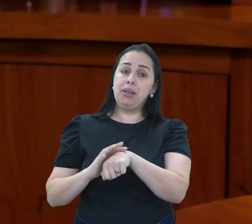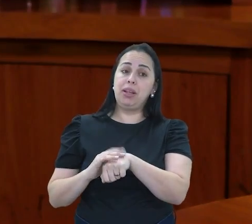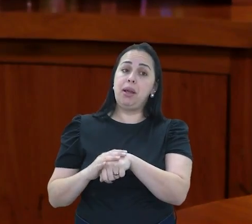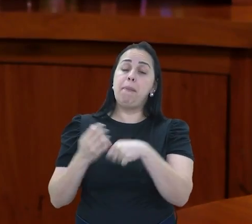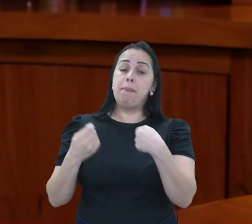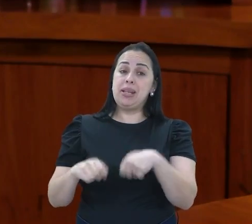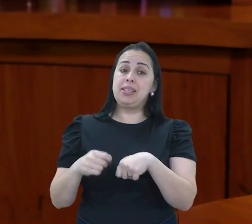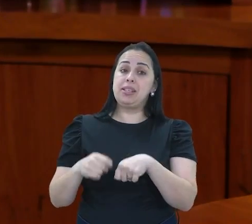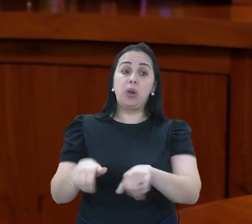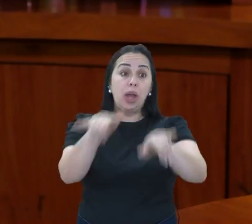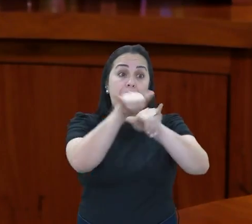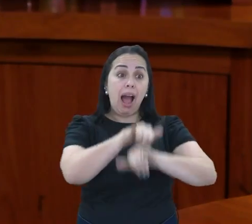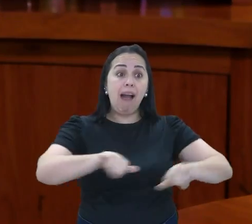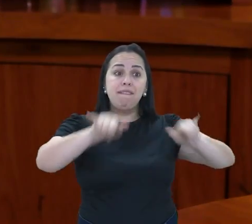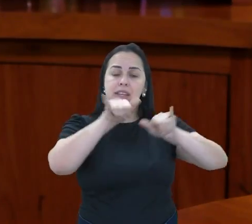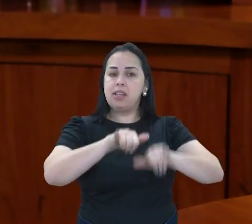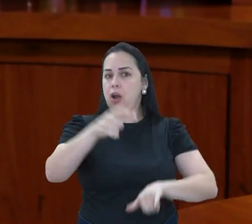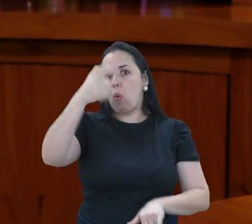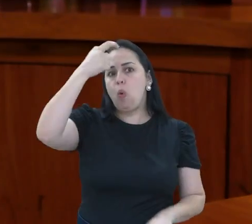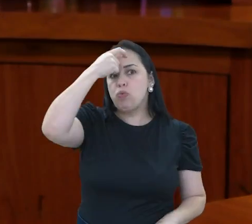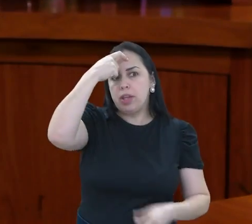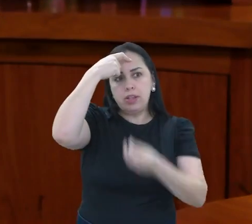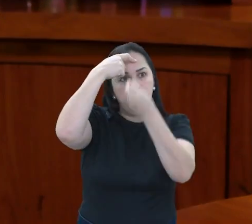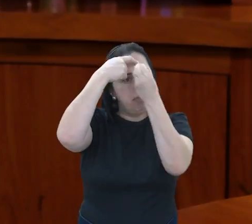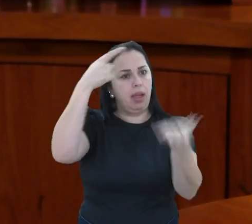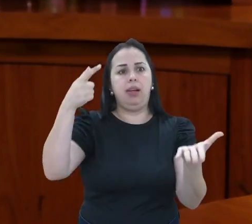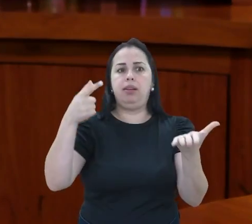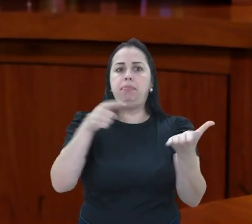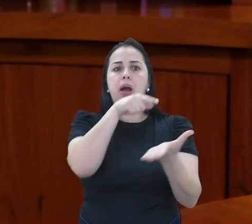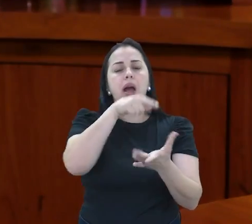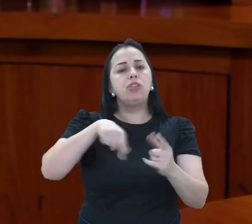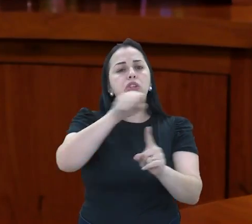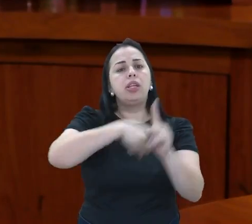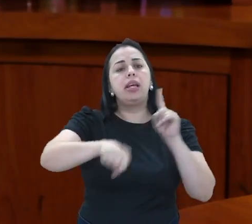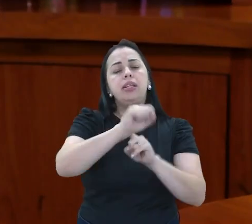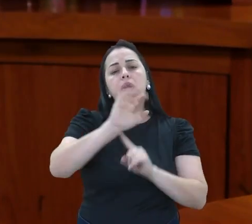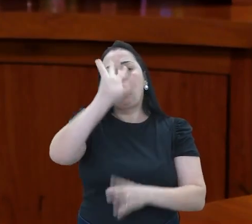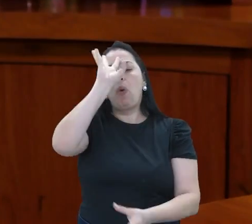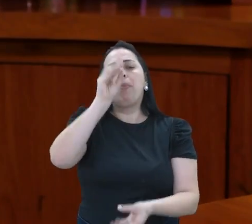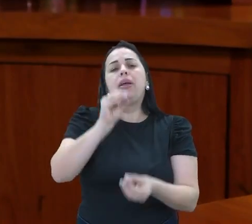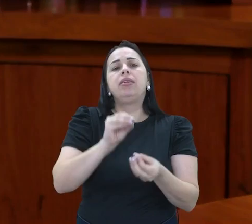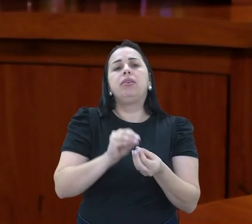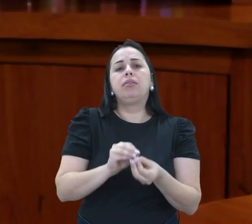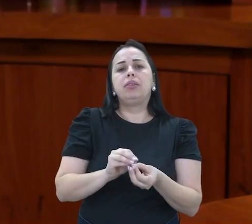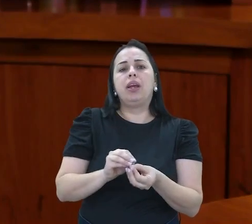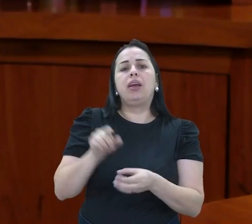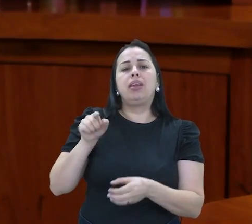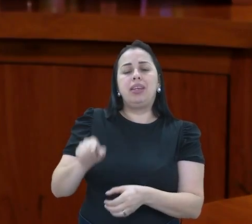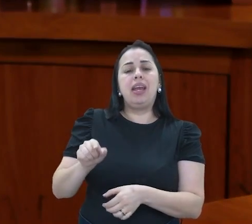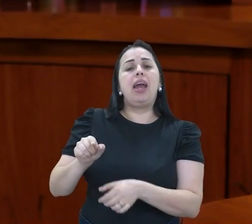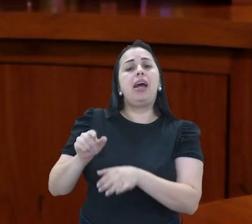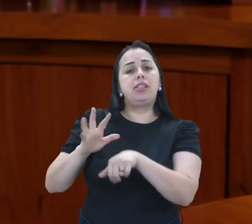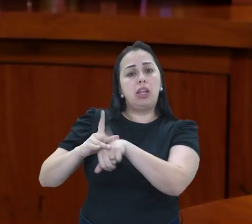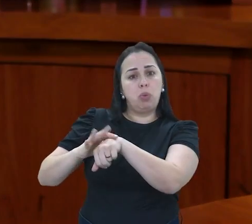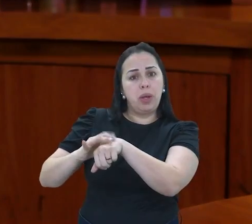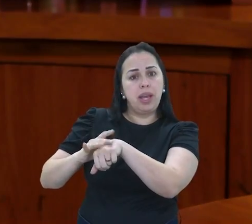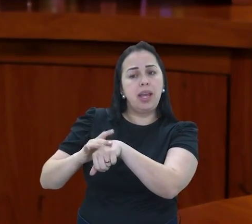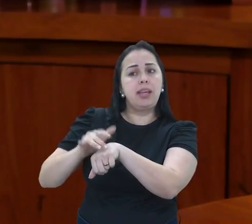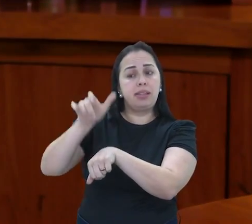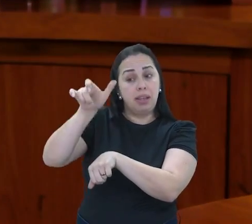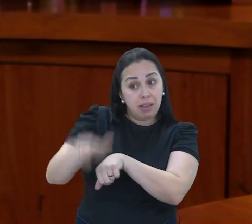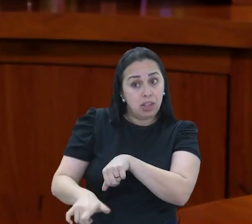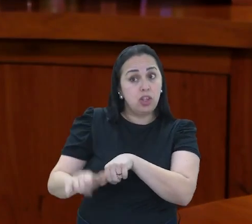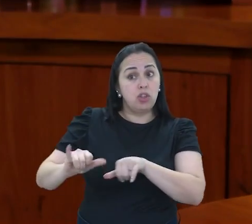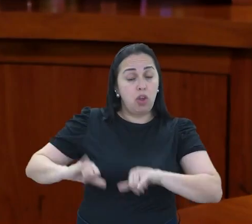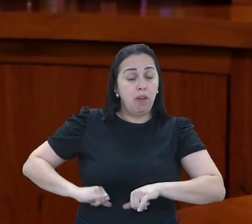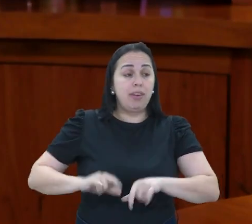gente precisa conscientizar a sociedade como um todo para entender o quanto ela traz um impacto, né? Não